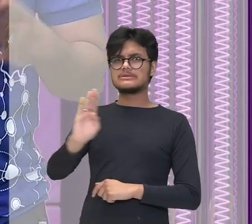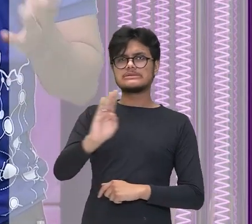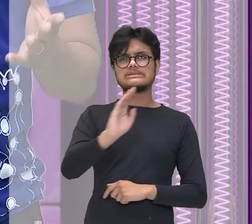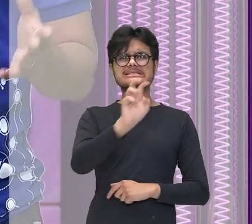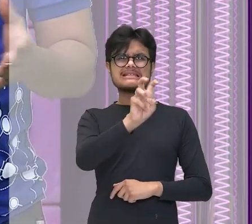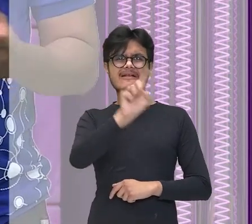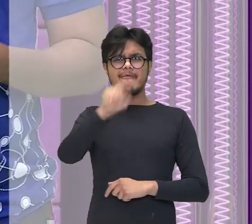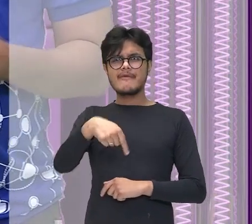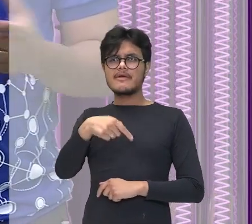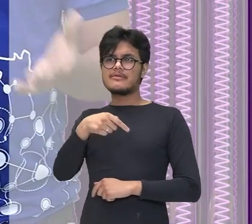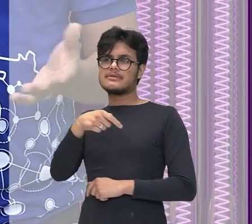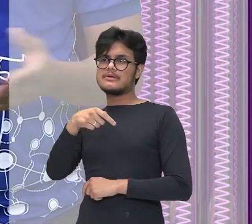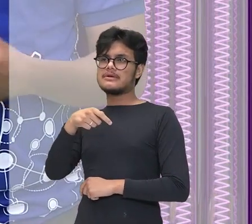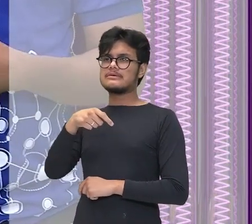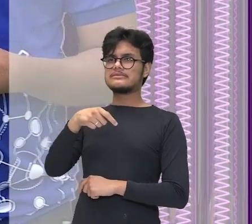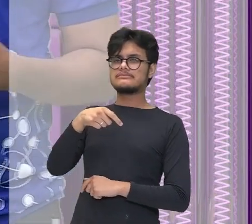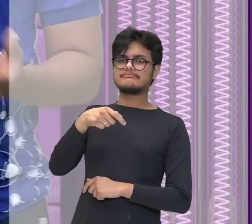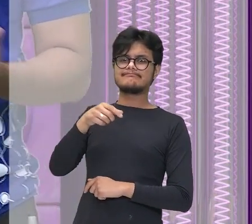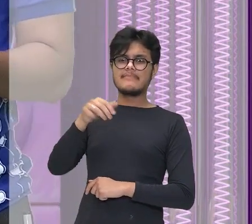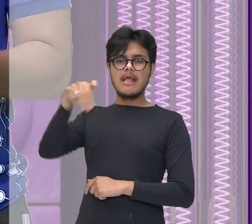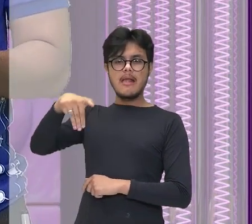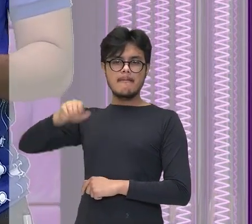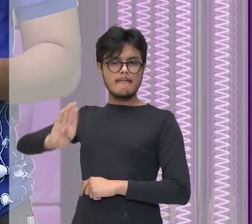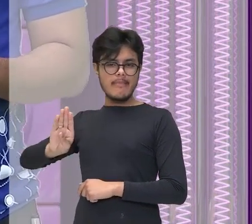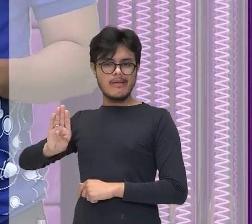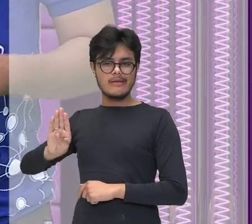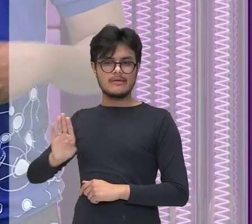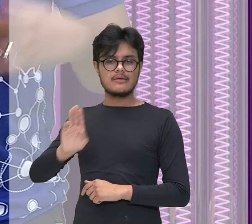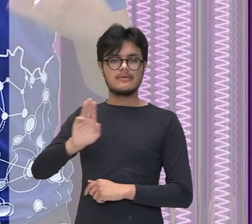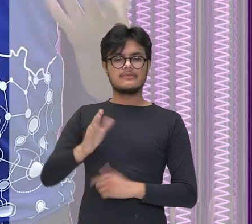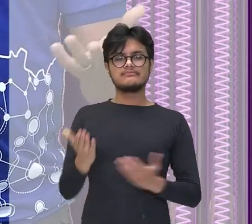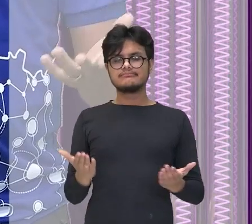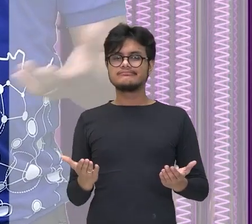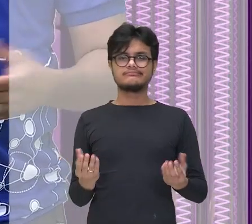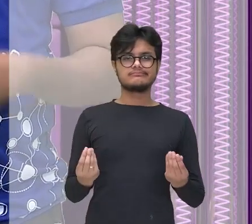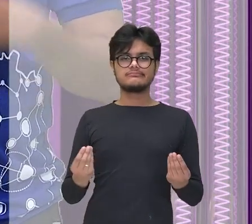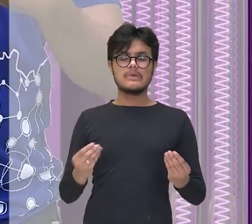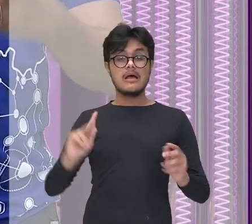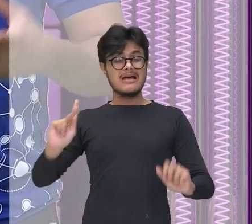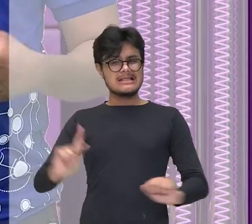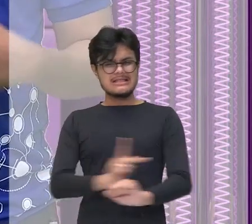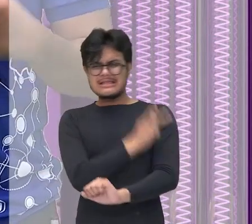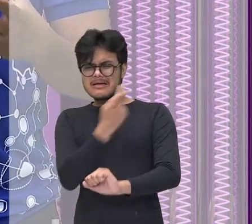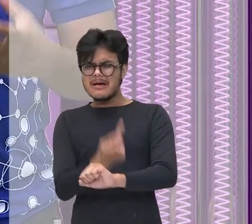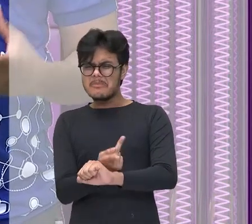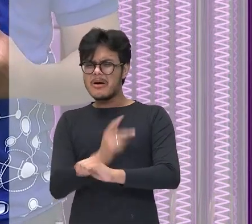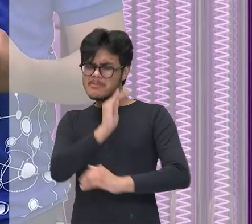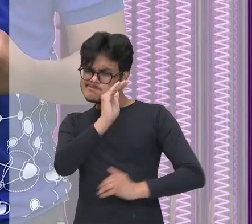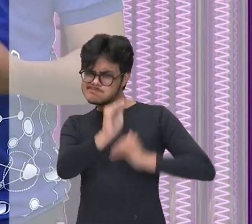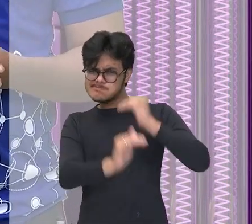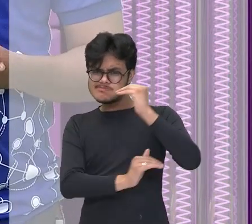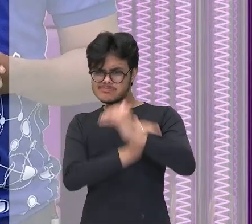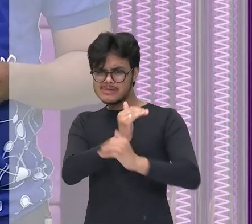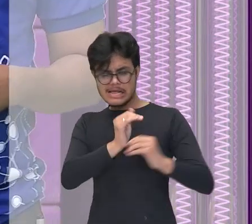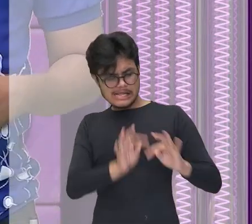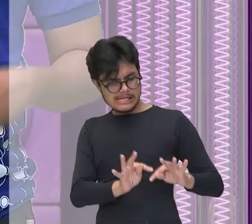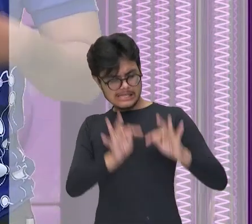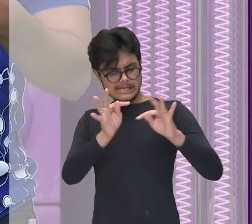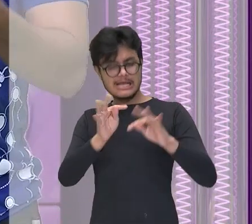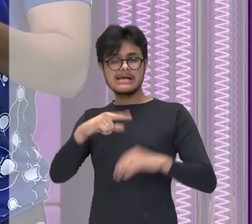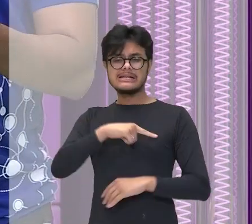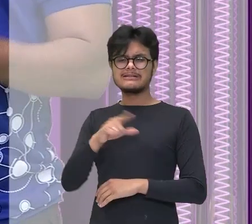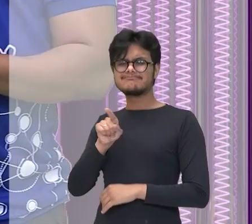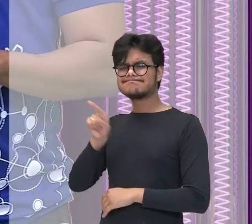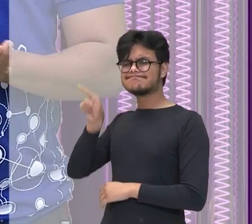5,76 MB, né, megabytes e kilobytes. Depois disso, nós evoluímos, saímos do disquete